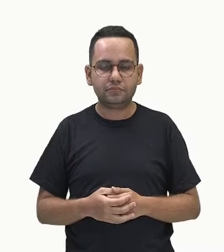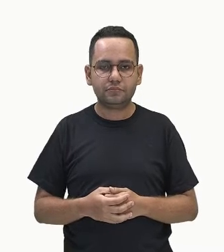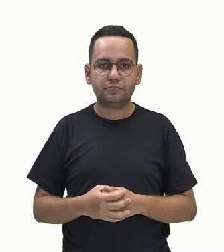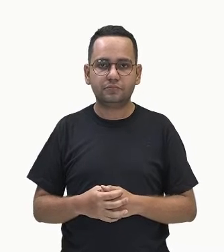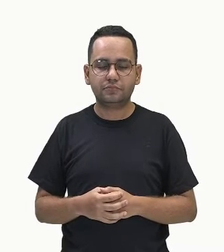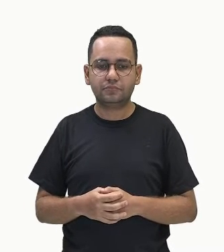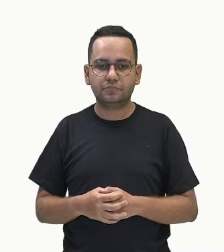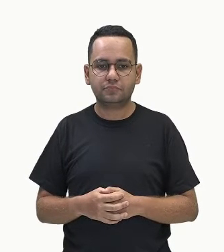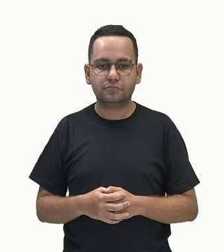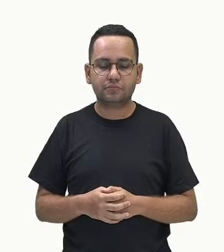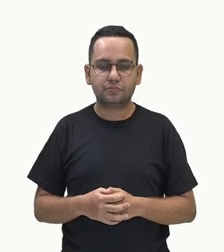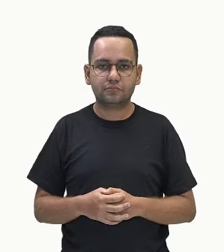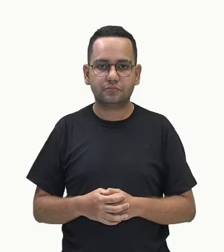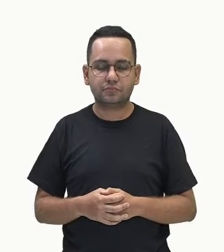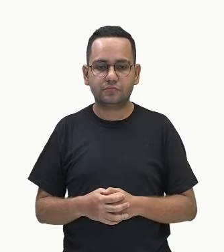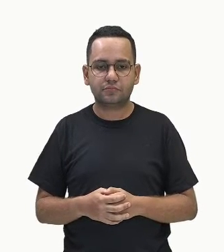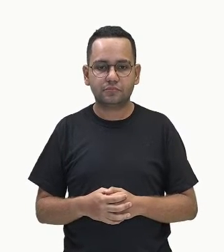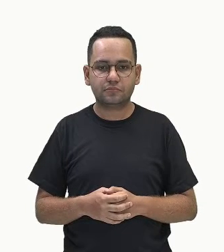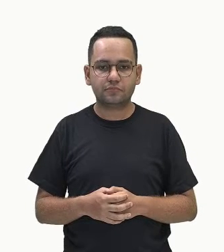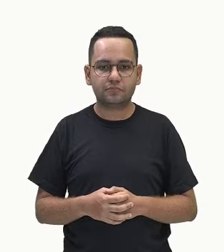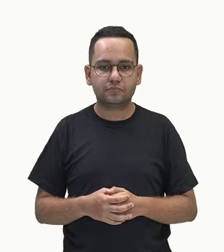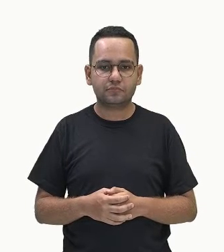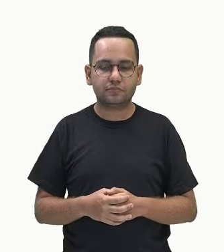perímetro. Então, atenção.